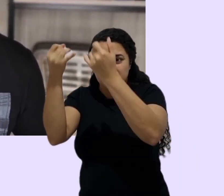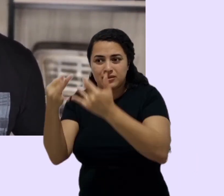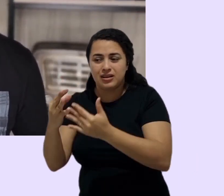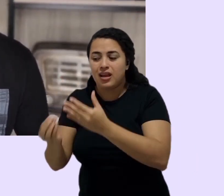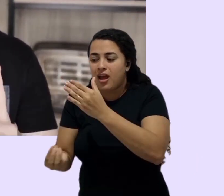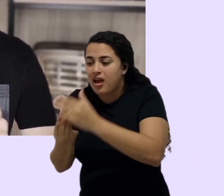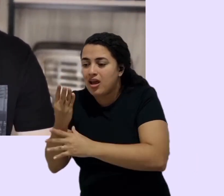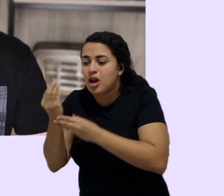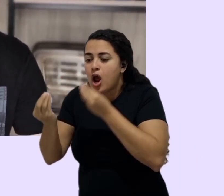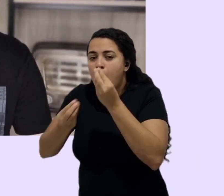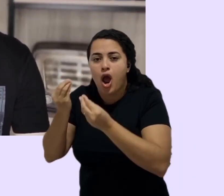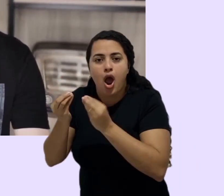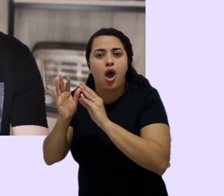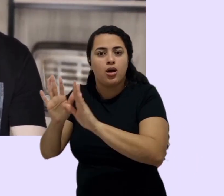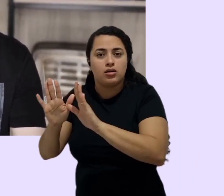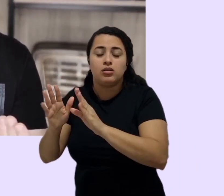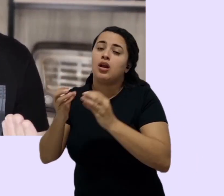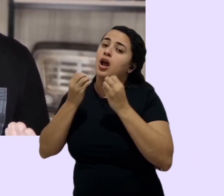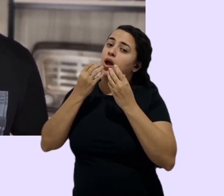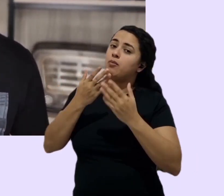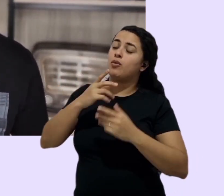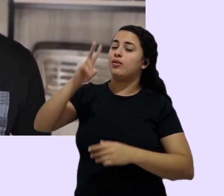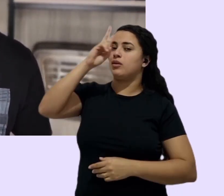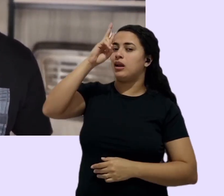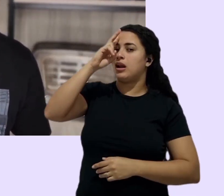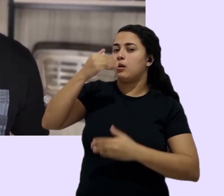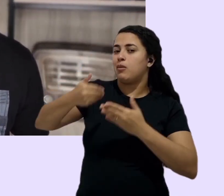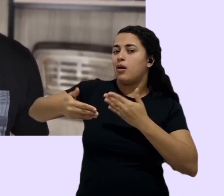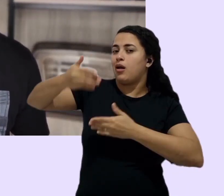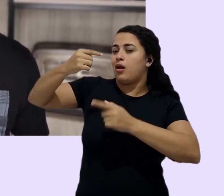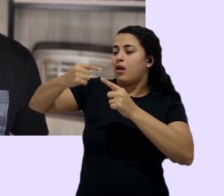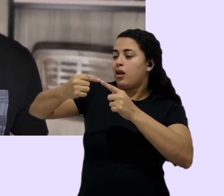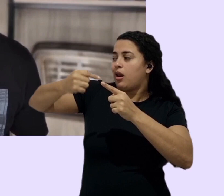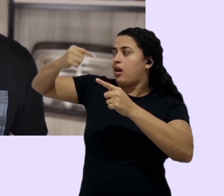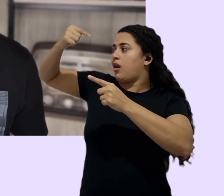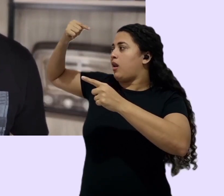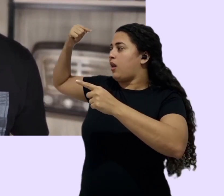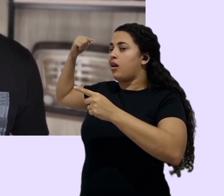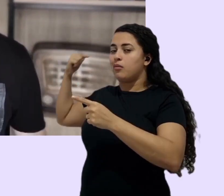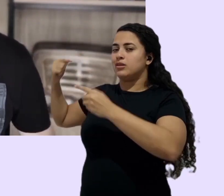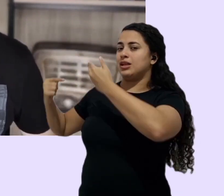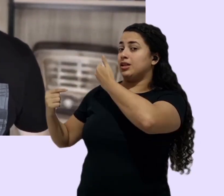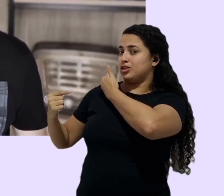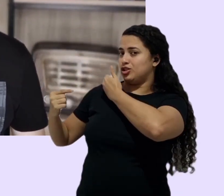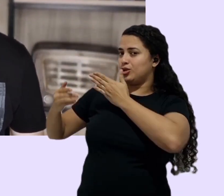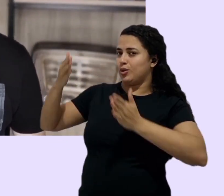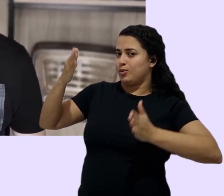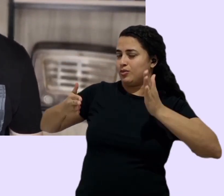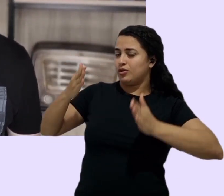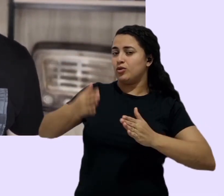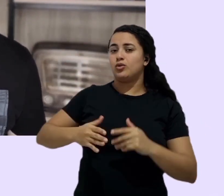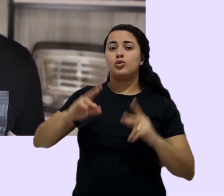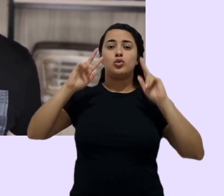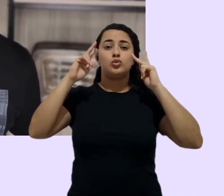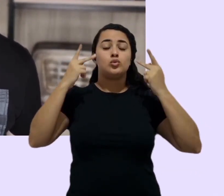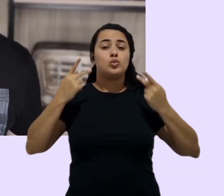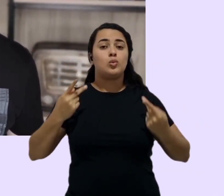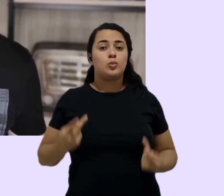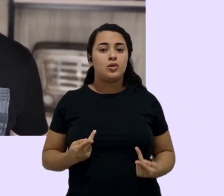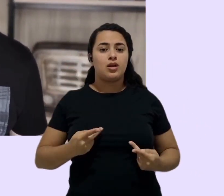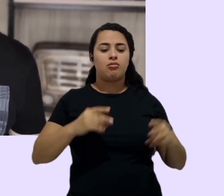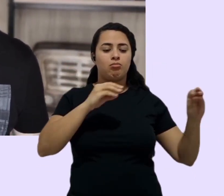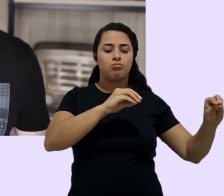vem essa palavra, é bem legal a gente voltar um pouquinho no tempo, lá para a pré-história, pode ser? Para uma época em que o ser humano